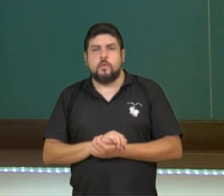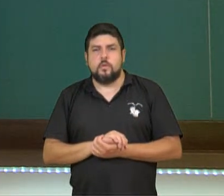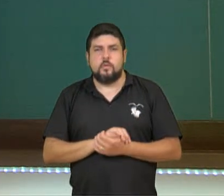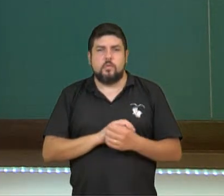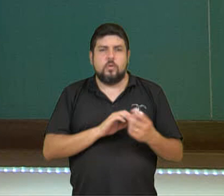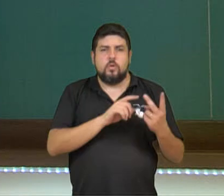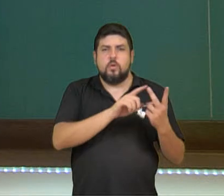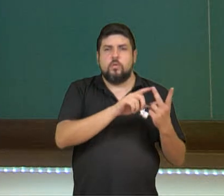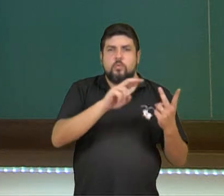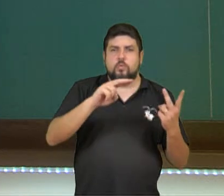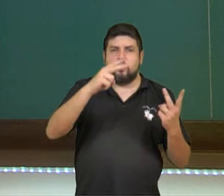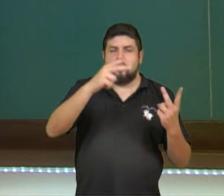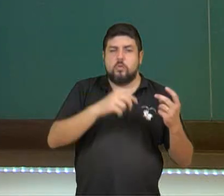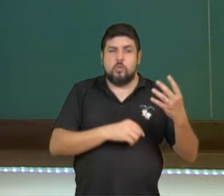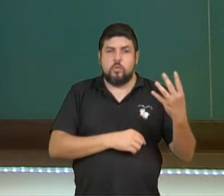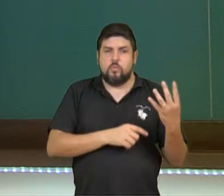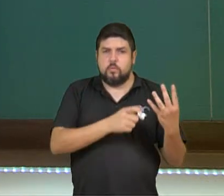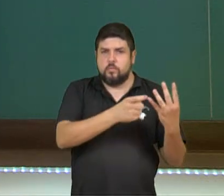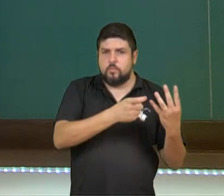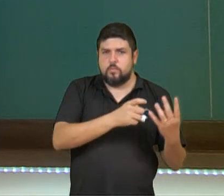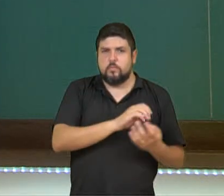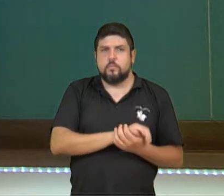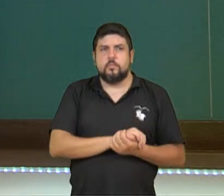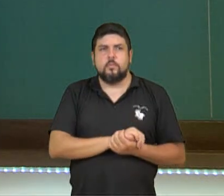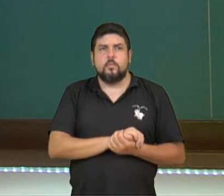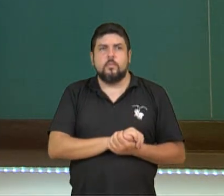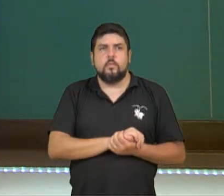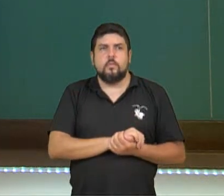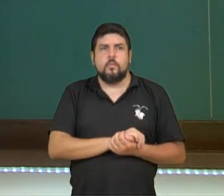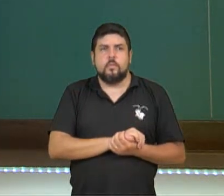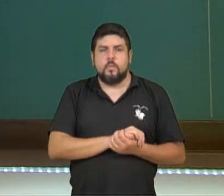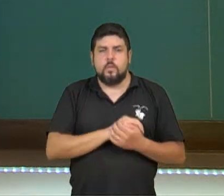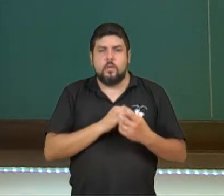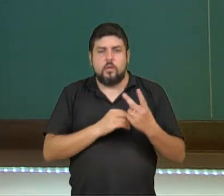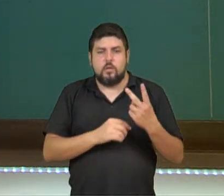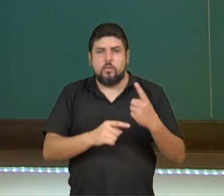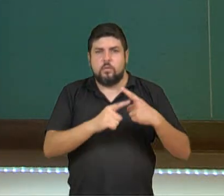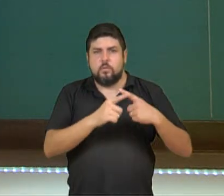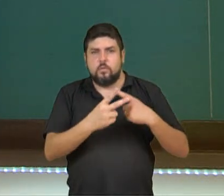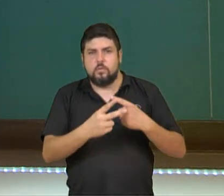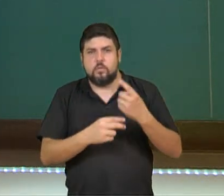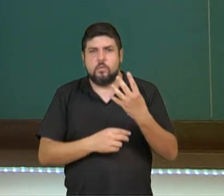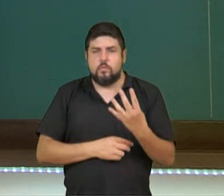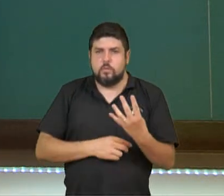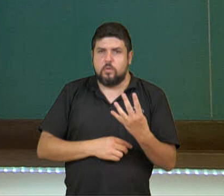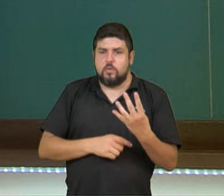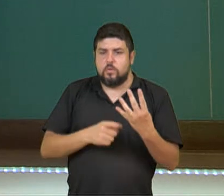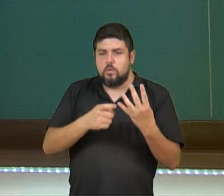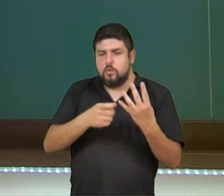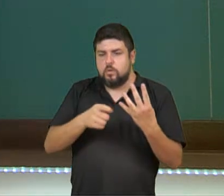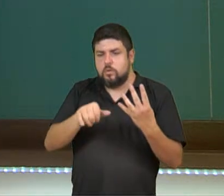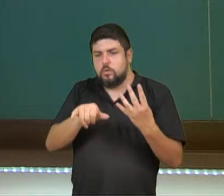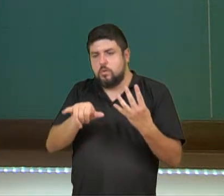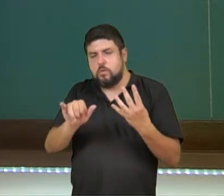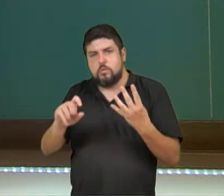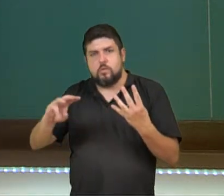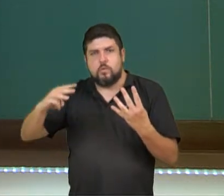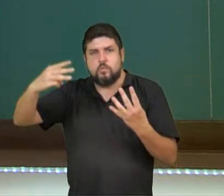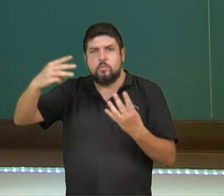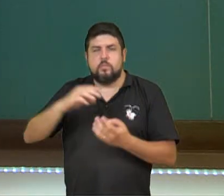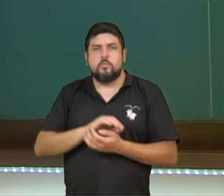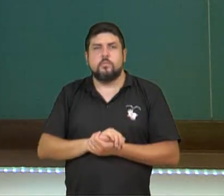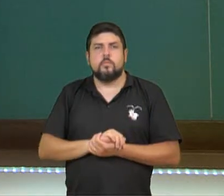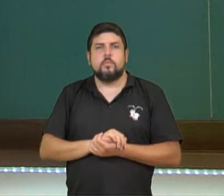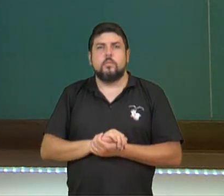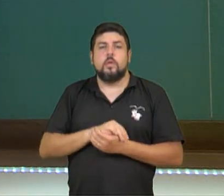ao quadrado. Aqui os números, 2 vezes 2, 4. As letras só repetem, né? XY ao cubo. E o último, eu tenho